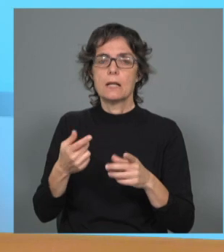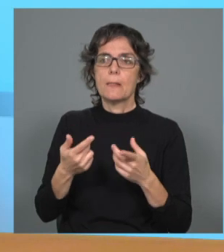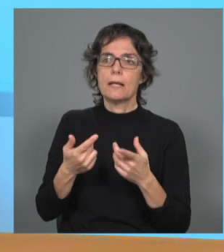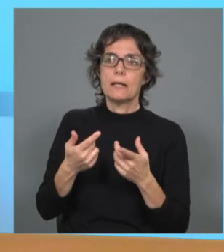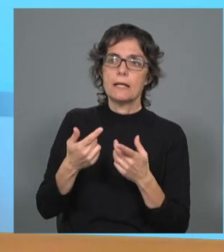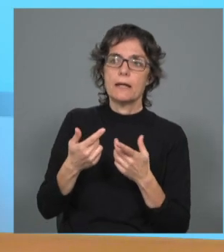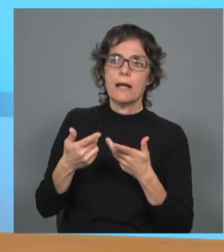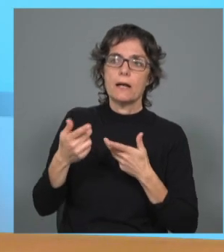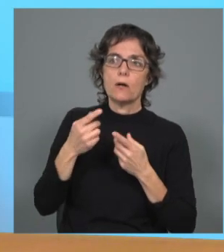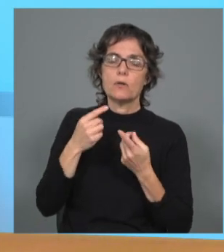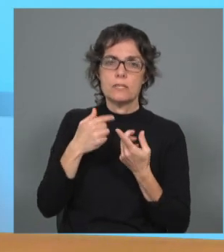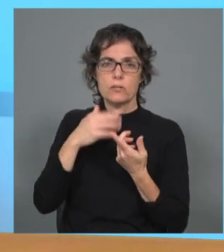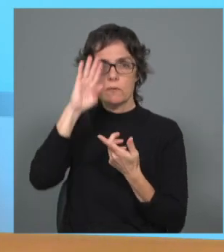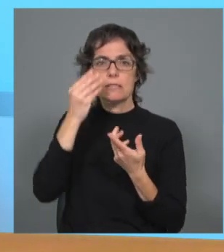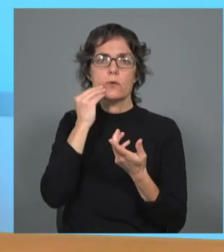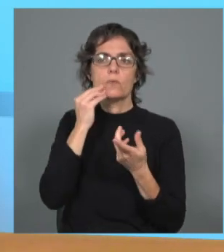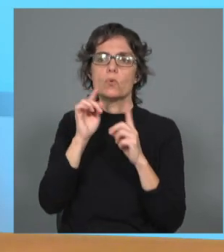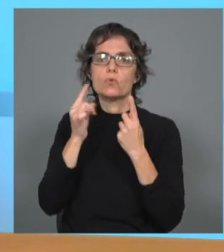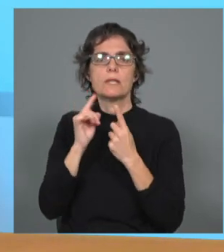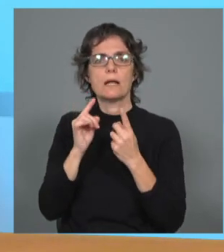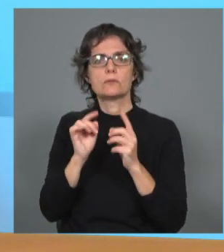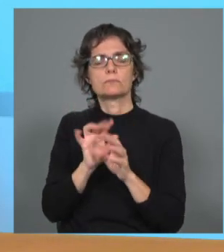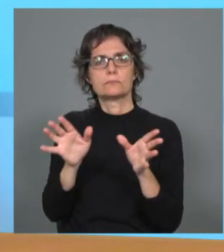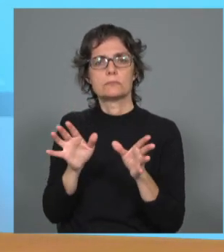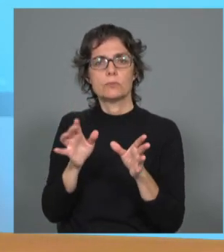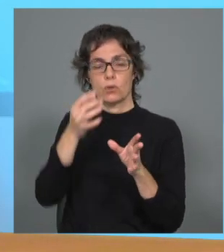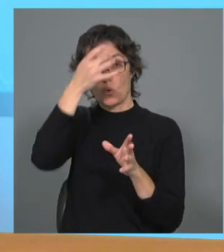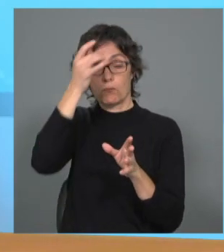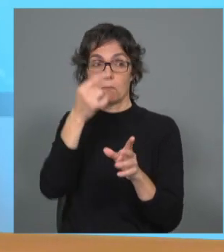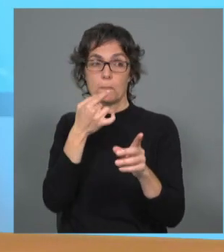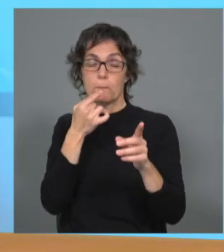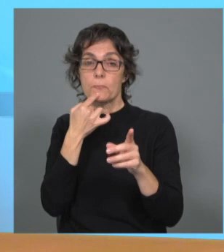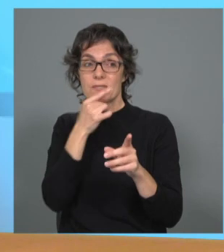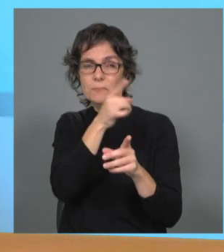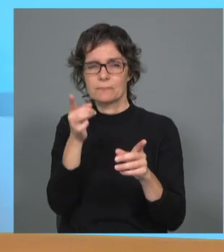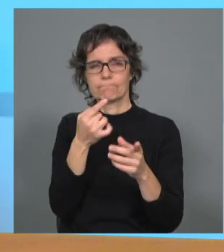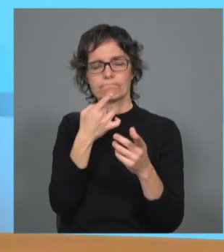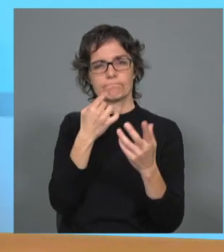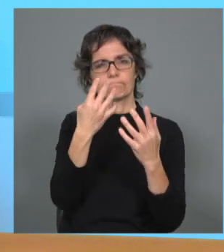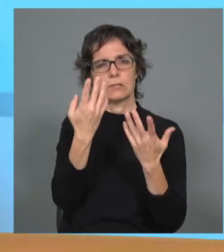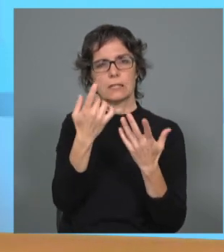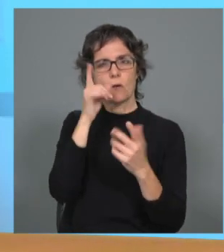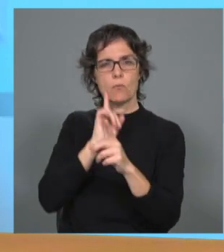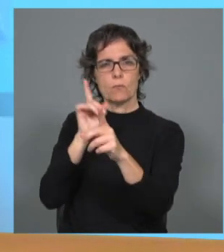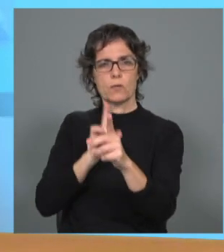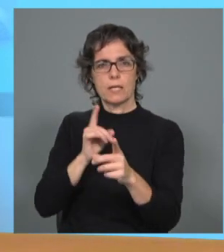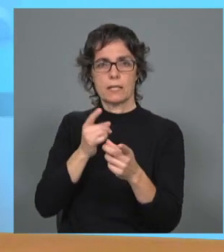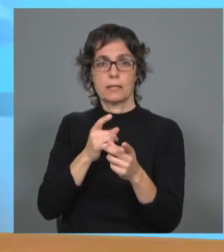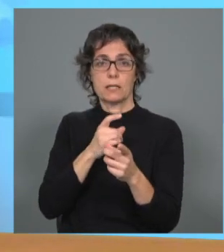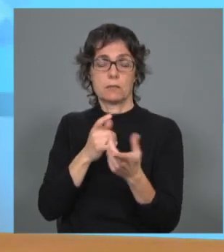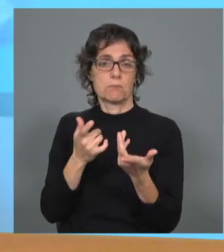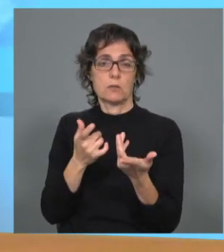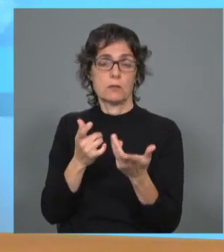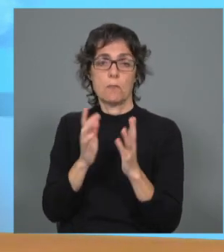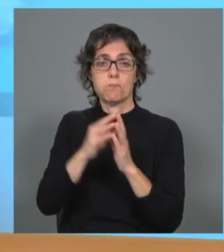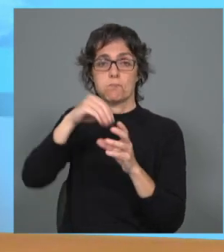compreendendo quais são os pontos de vista de uma leiga, mulher de família que vai ali perder o seu tempo com uma agenda